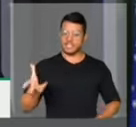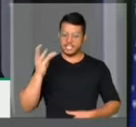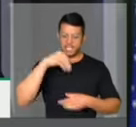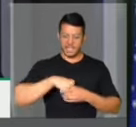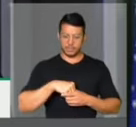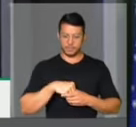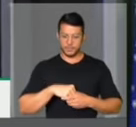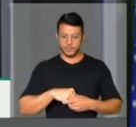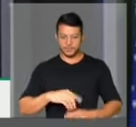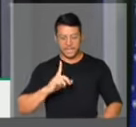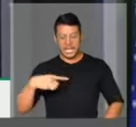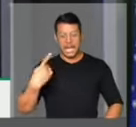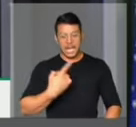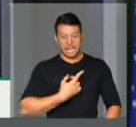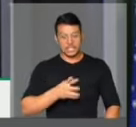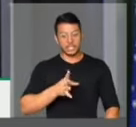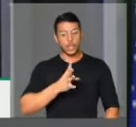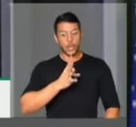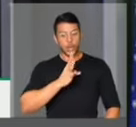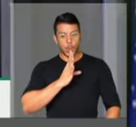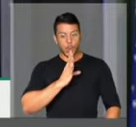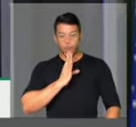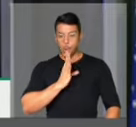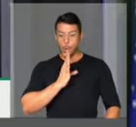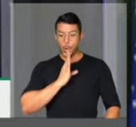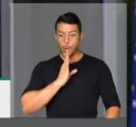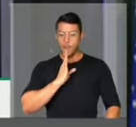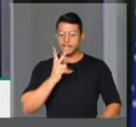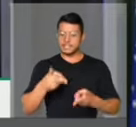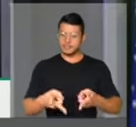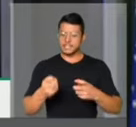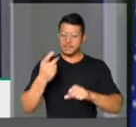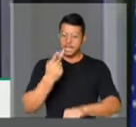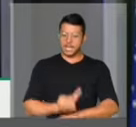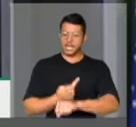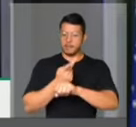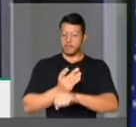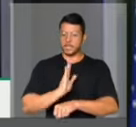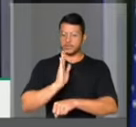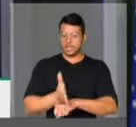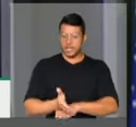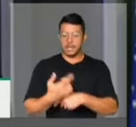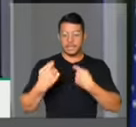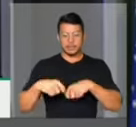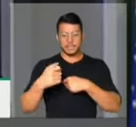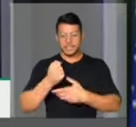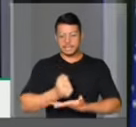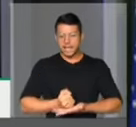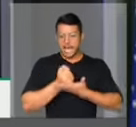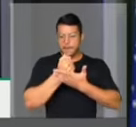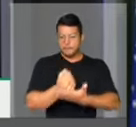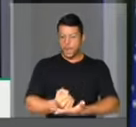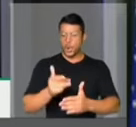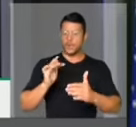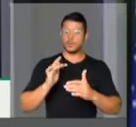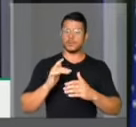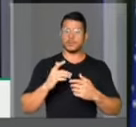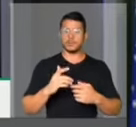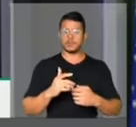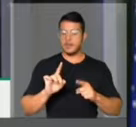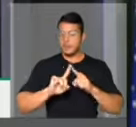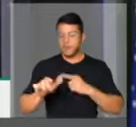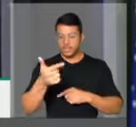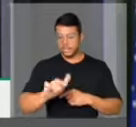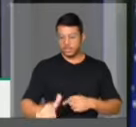muito bem. A gente não consegue enxergar a alma de um campeão sem o apoio da mídia, com adversários brutos. Jair